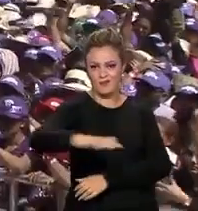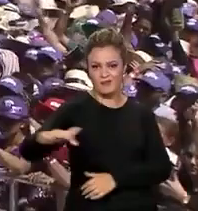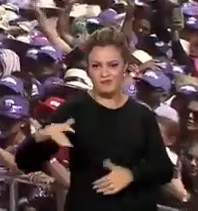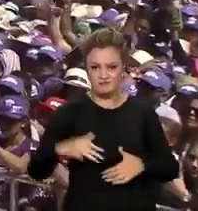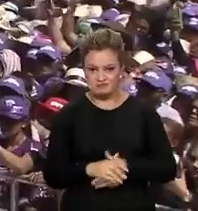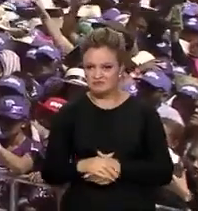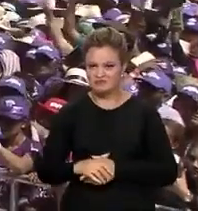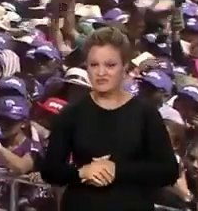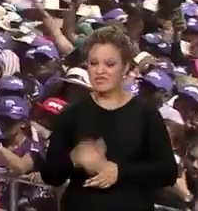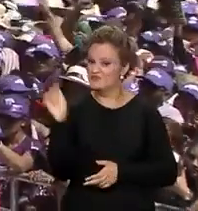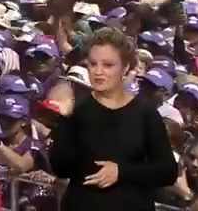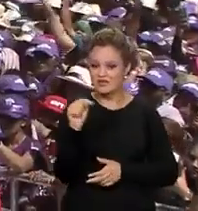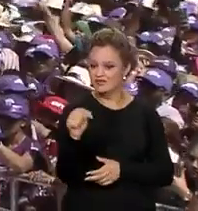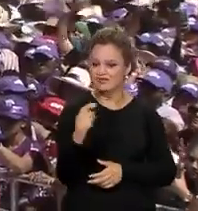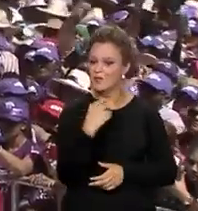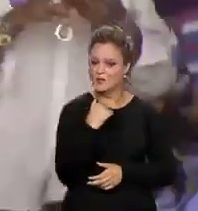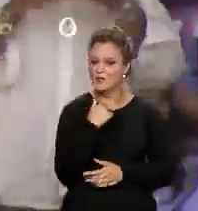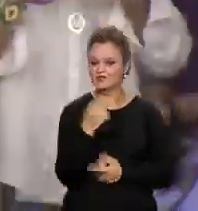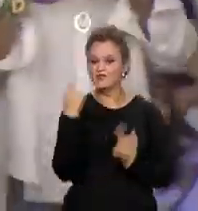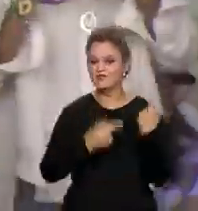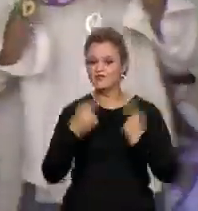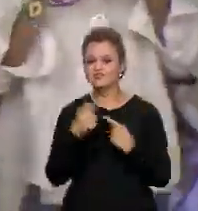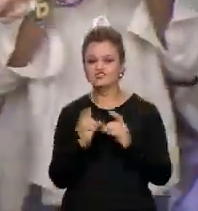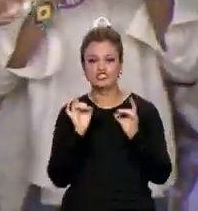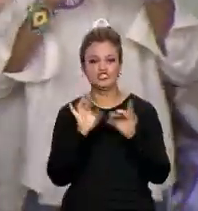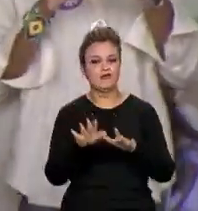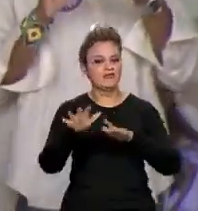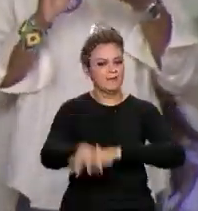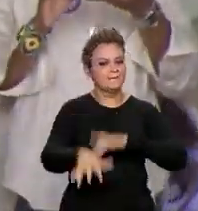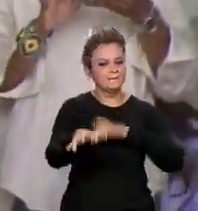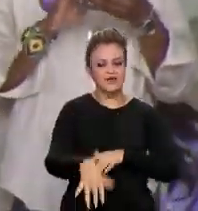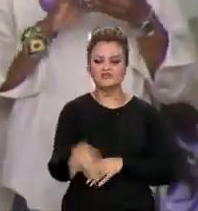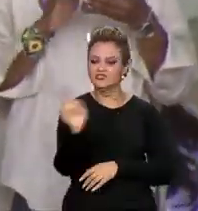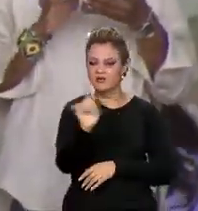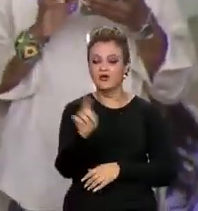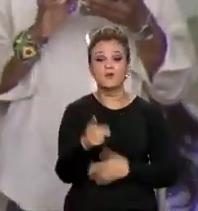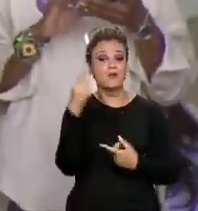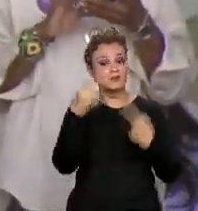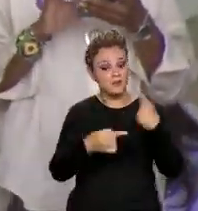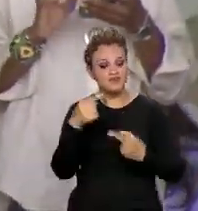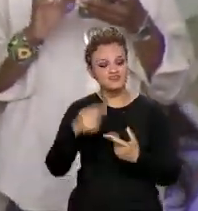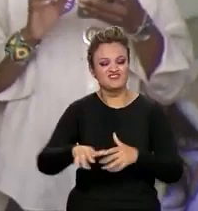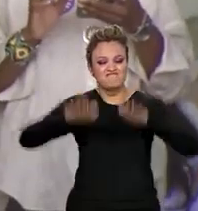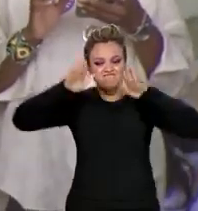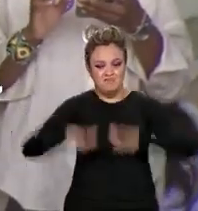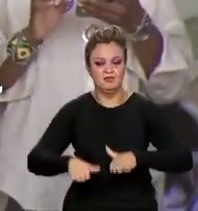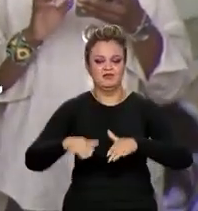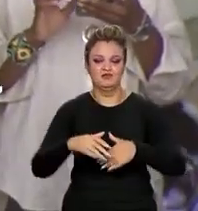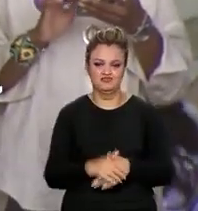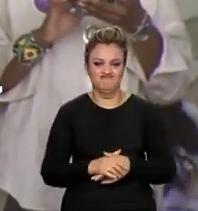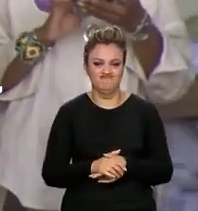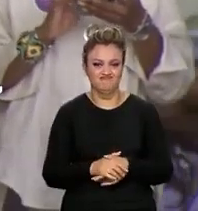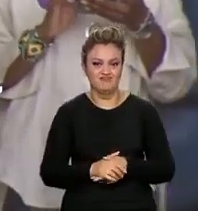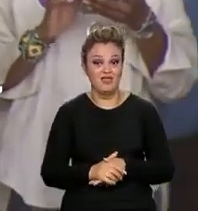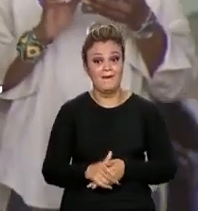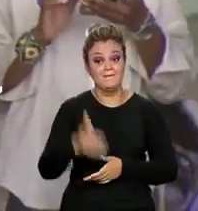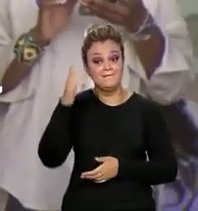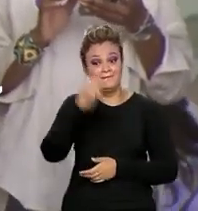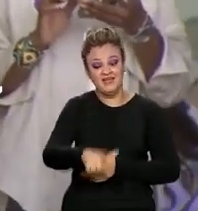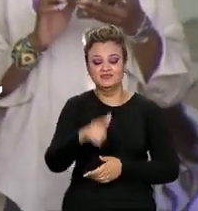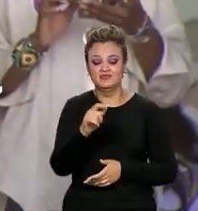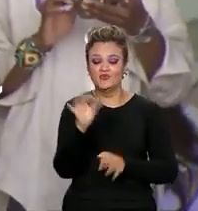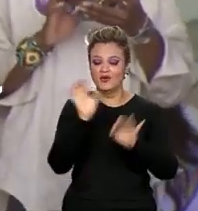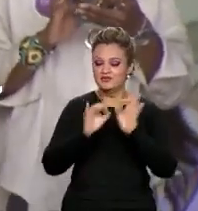essa não pode ser uma política só da Marcha Mas ela é uma política permanente também estou